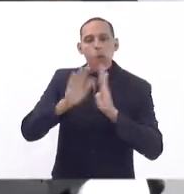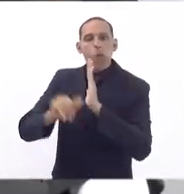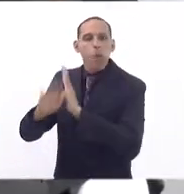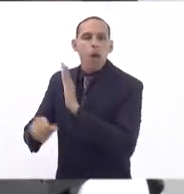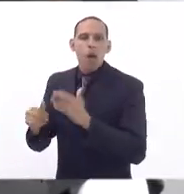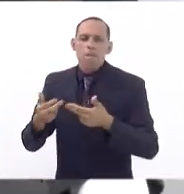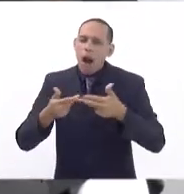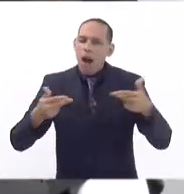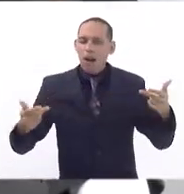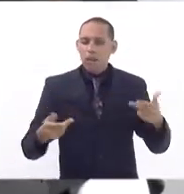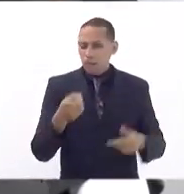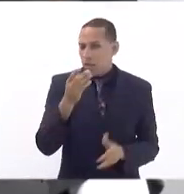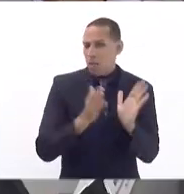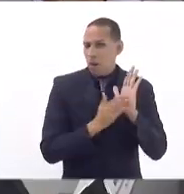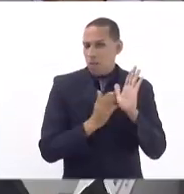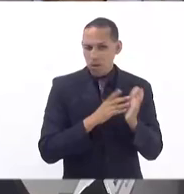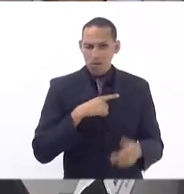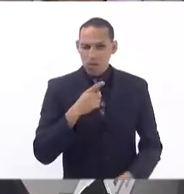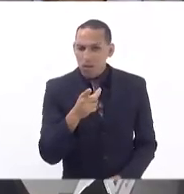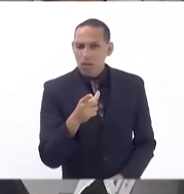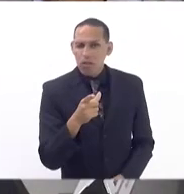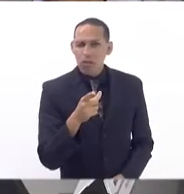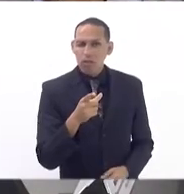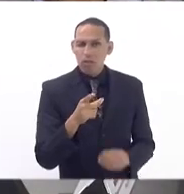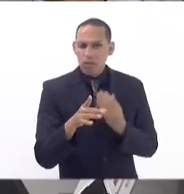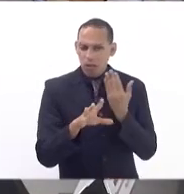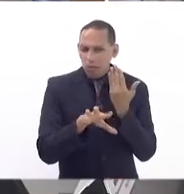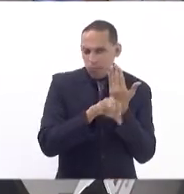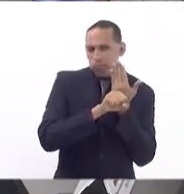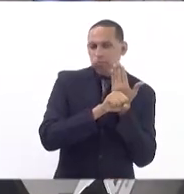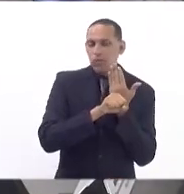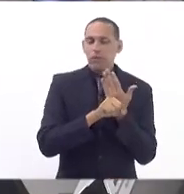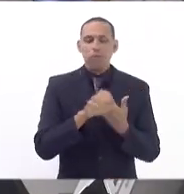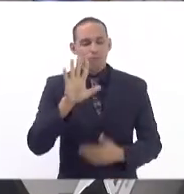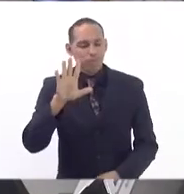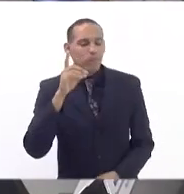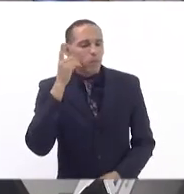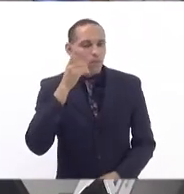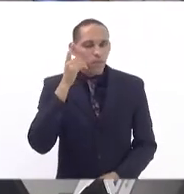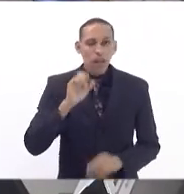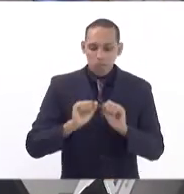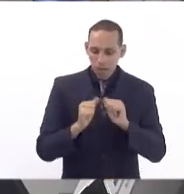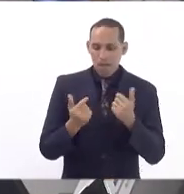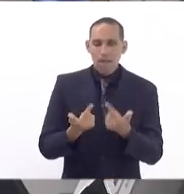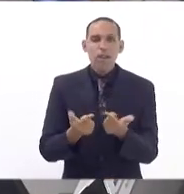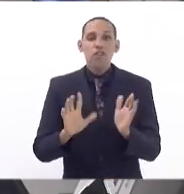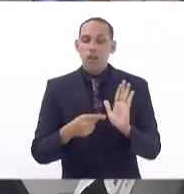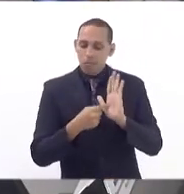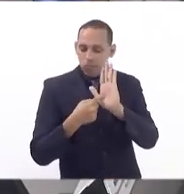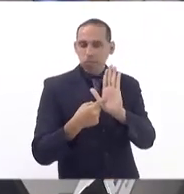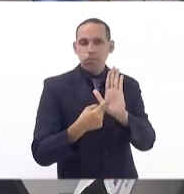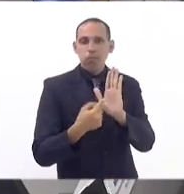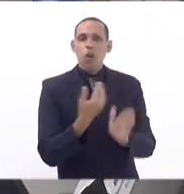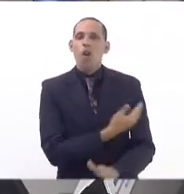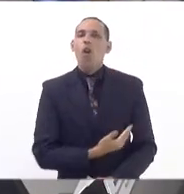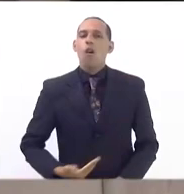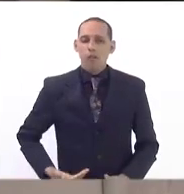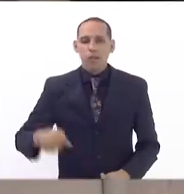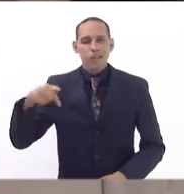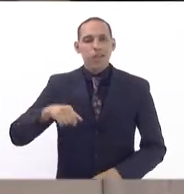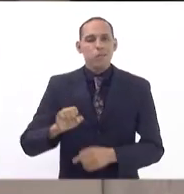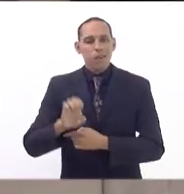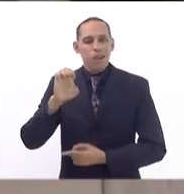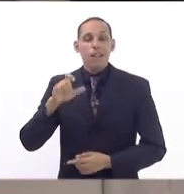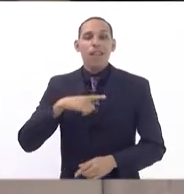amigo e a gente alguma proposta concreta Deputado a área já apresentou Esse é o governo do estado que é um